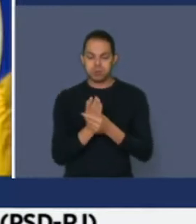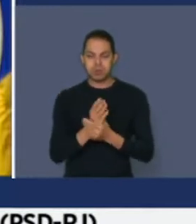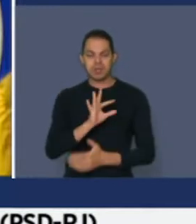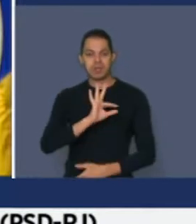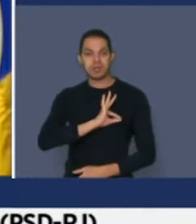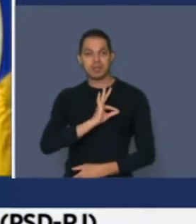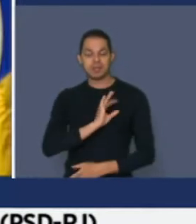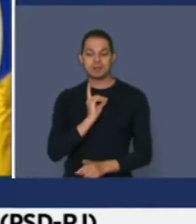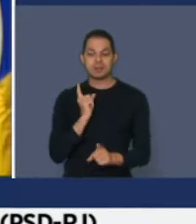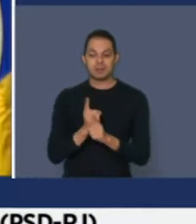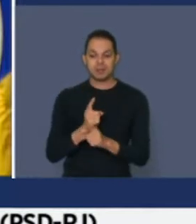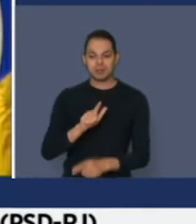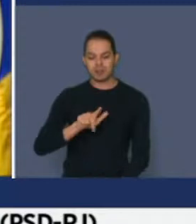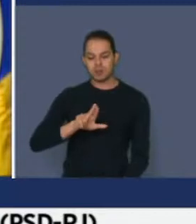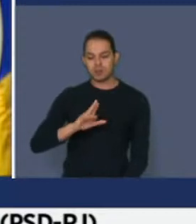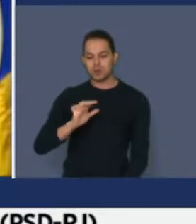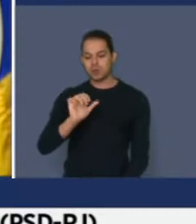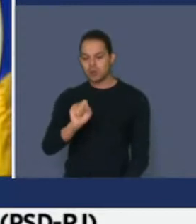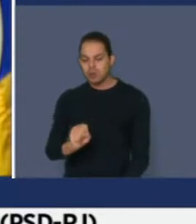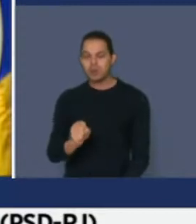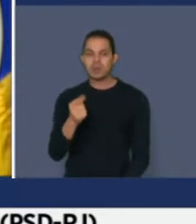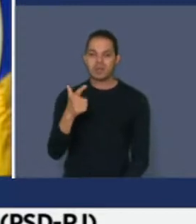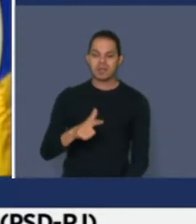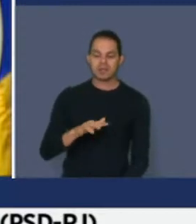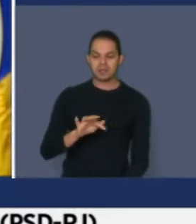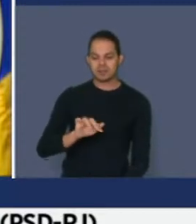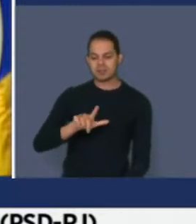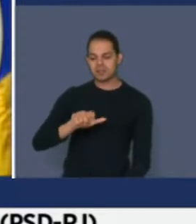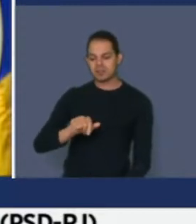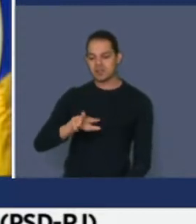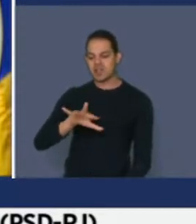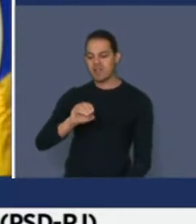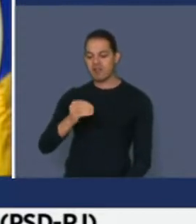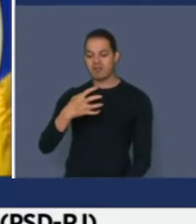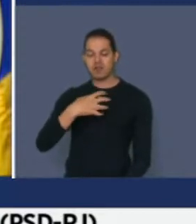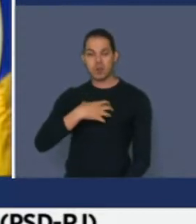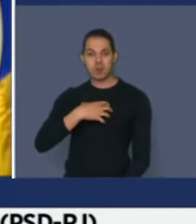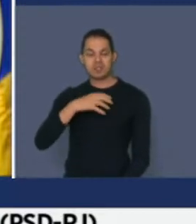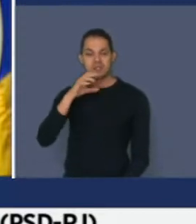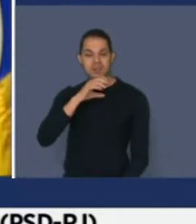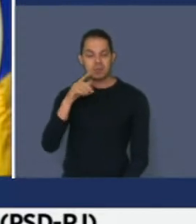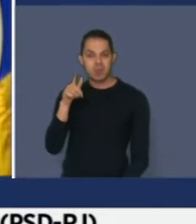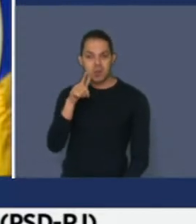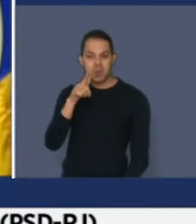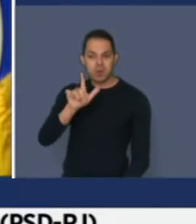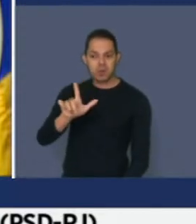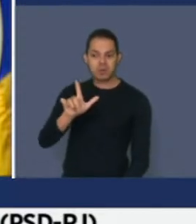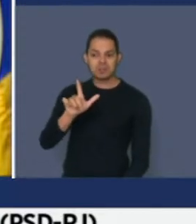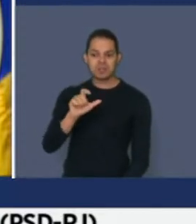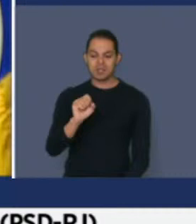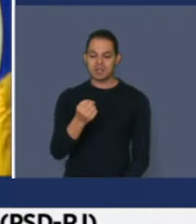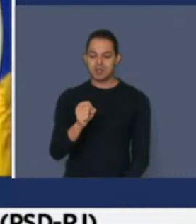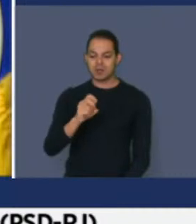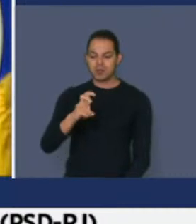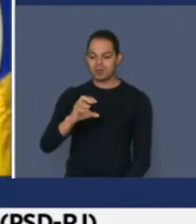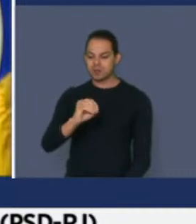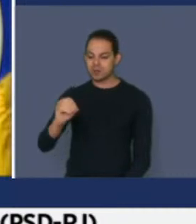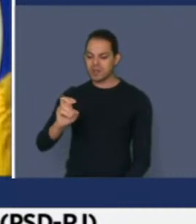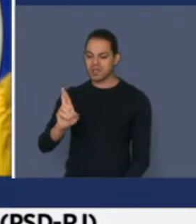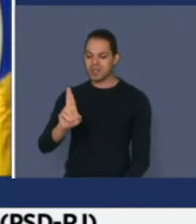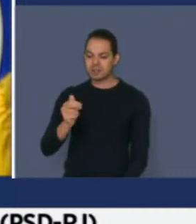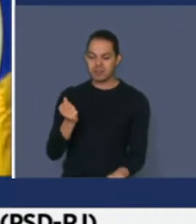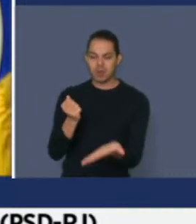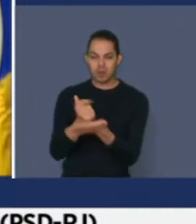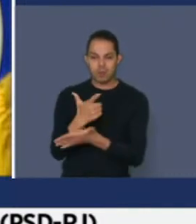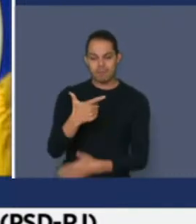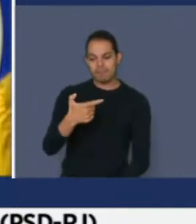constatou-se que nem Lucas nem Flávio teriam condições em tão pouco tempo de conseguir R$ 8.500 para aquisição